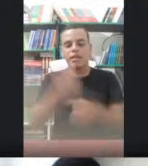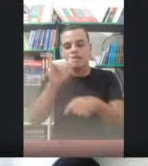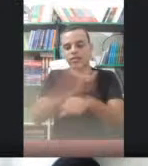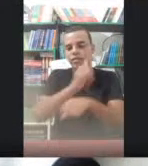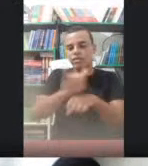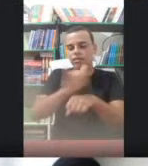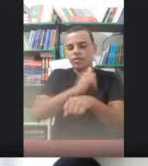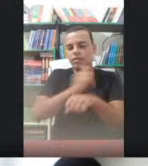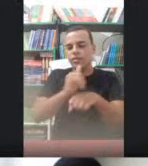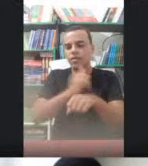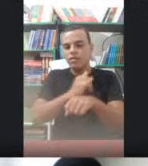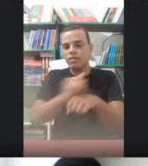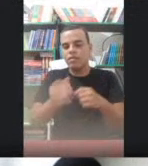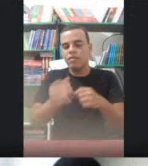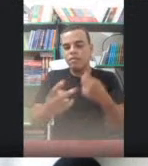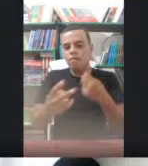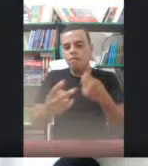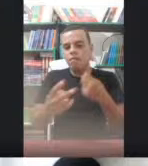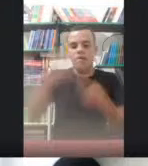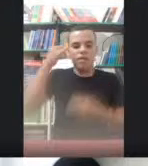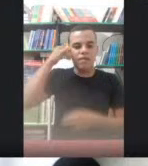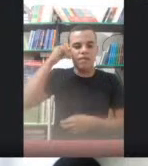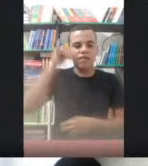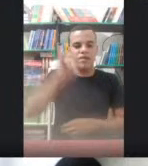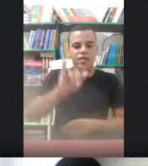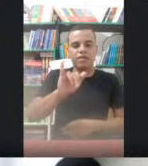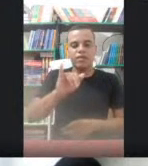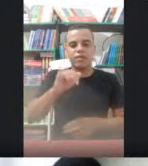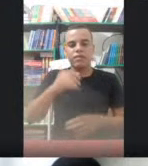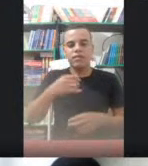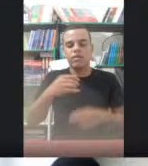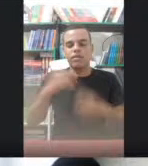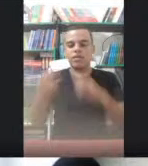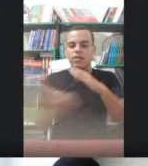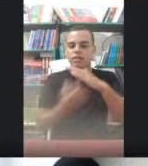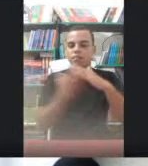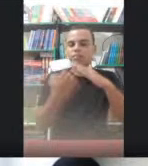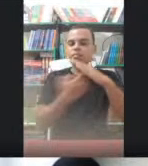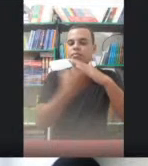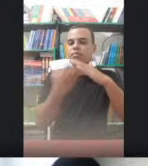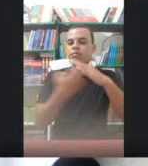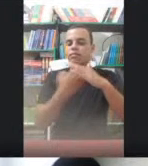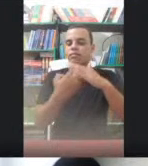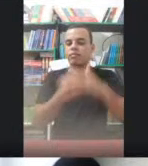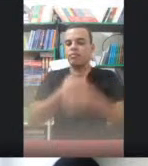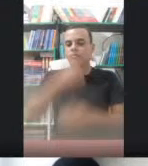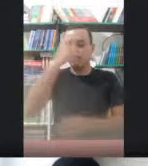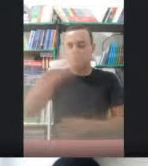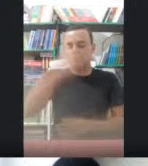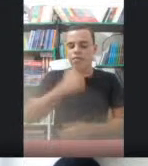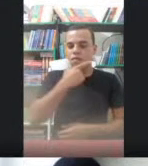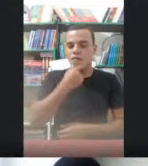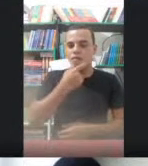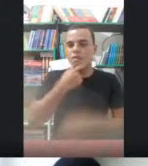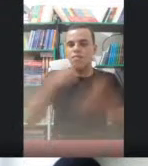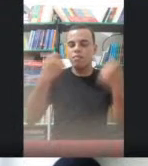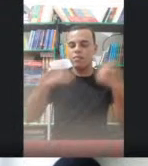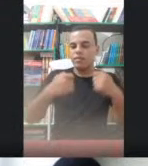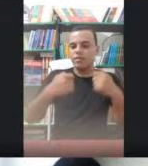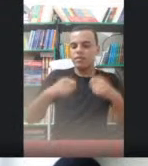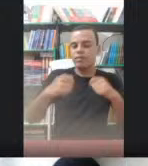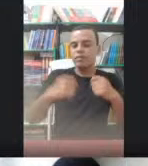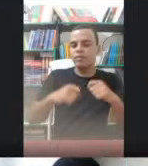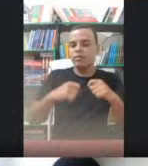e controle junto às empresas, ao espaço de trabalho dos homens, né? O favorecimento cada vez mais, a tentativa